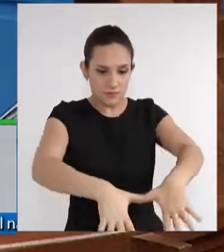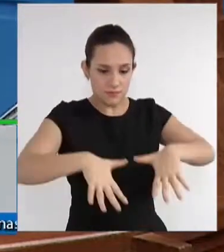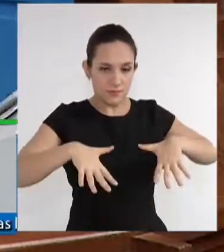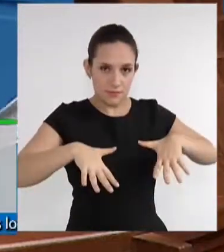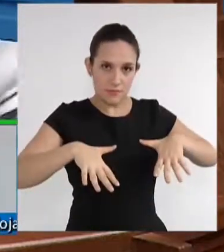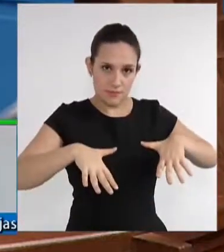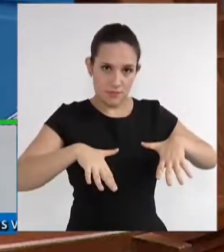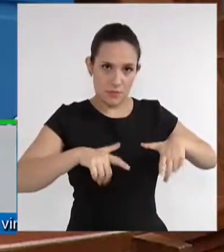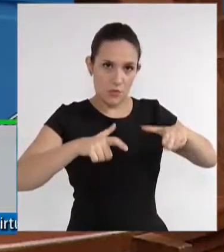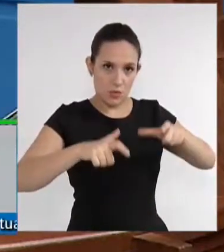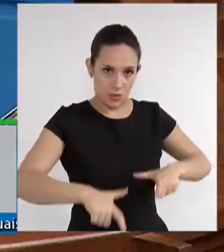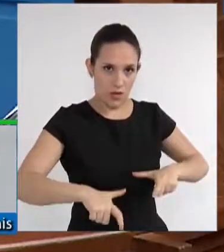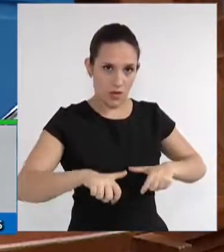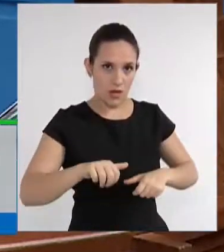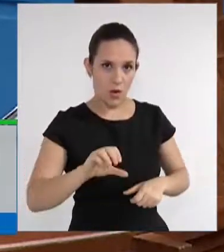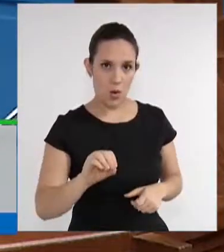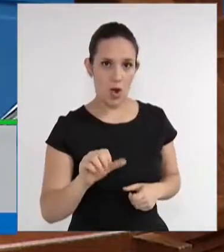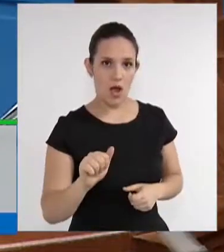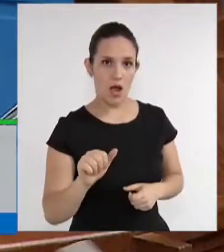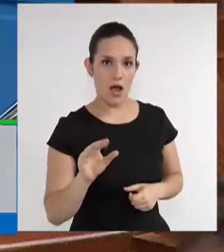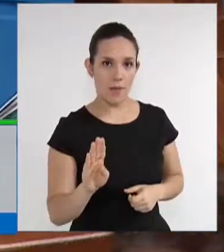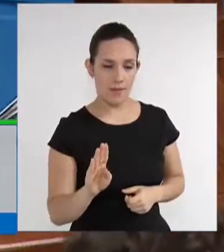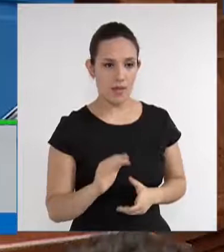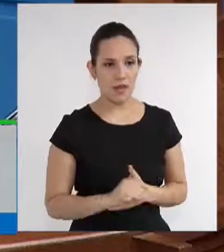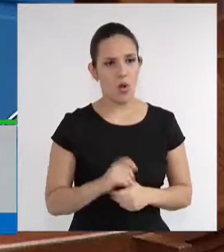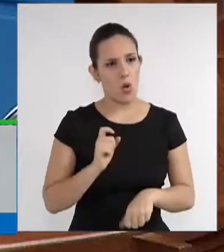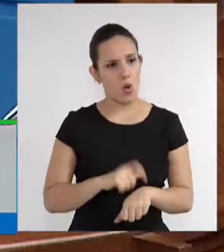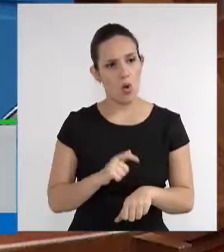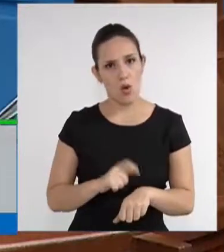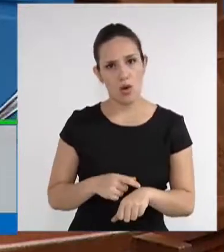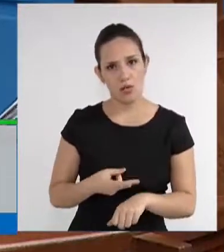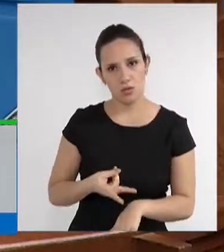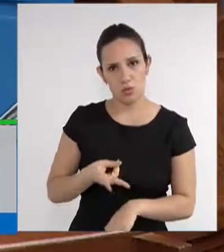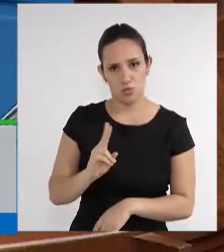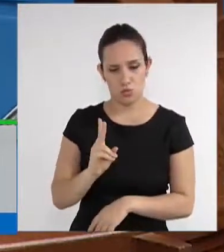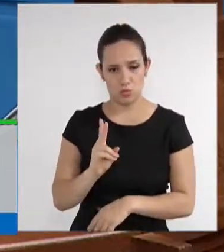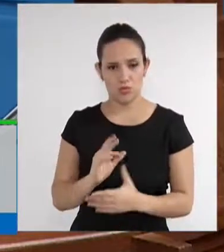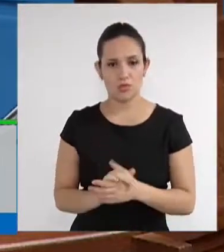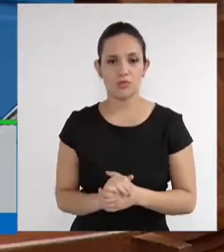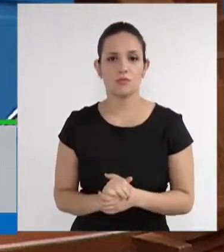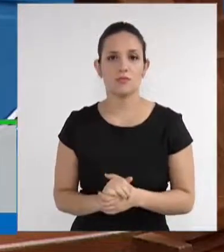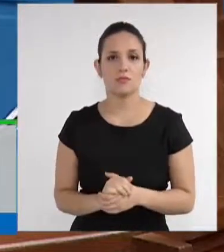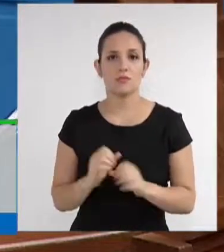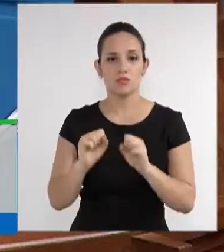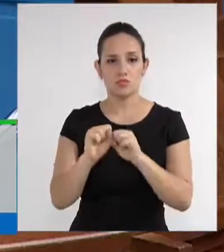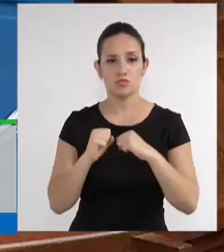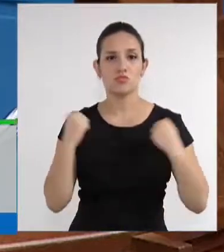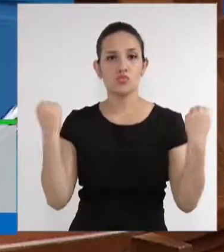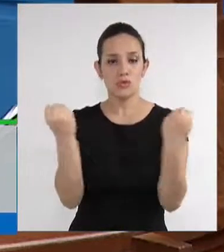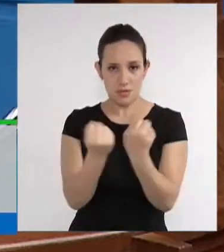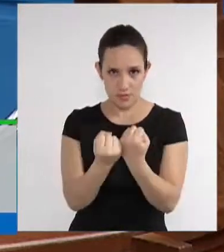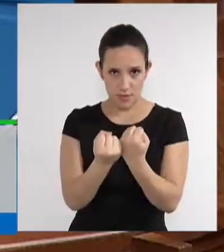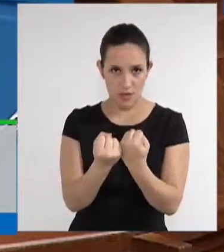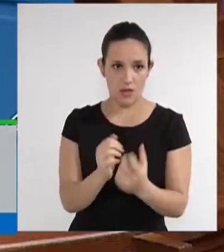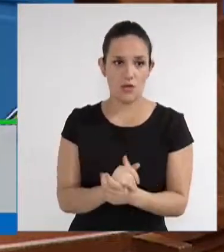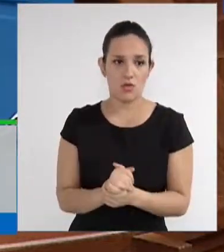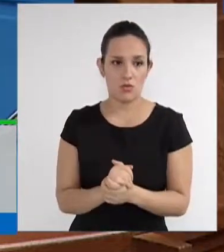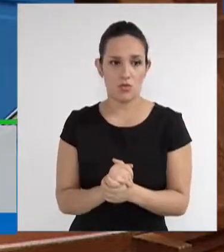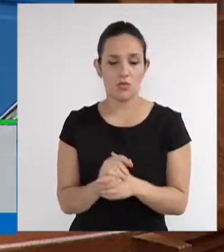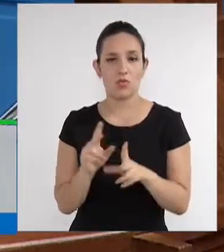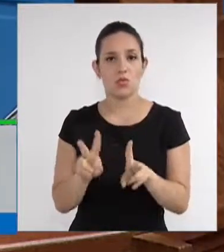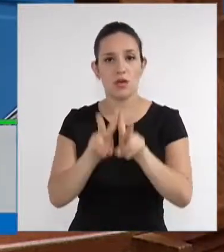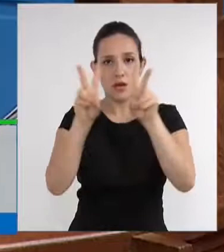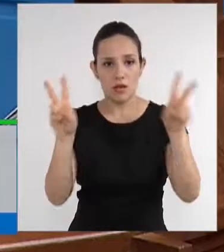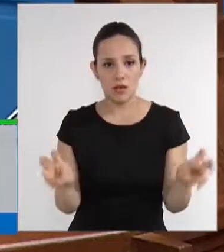dos Advogados do Brasil, a partir das 14 horas, um seminário que tem